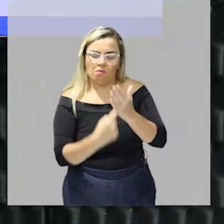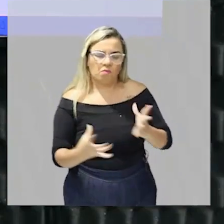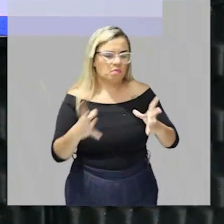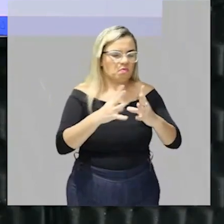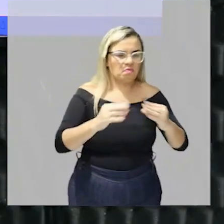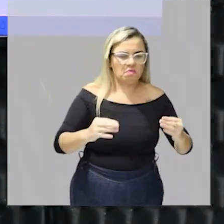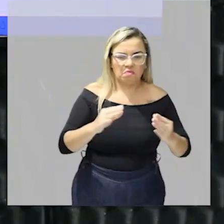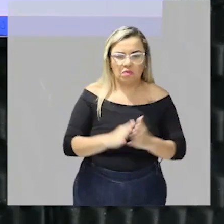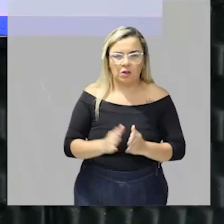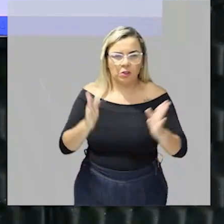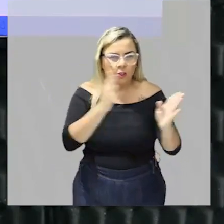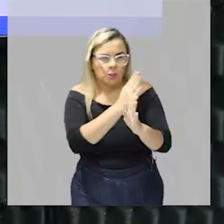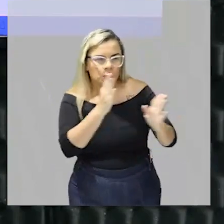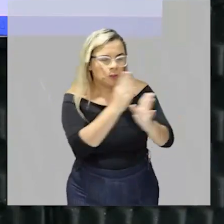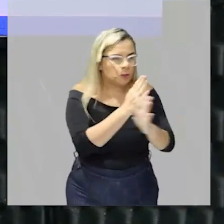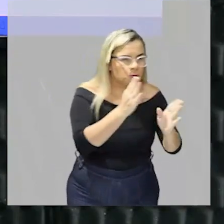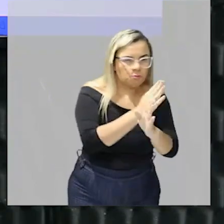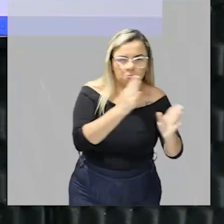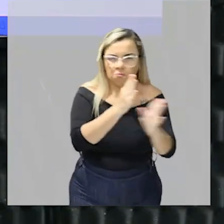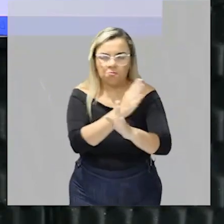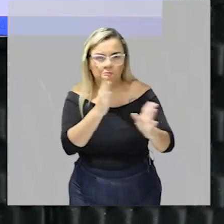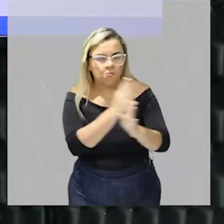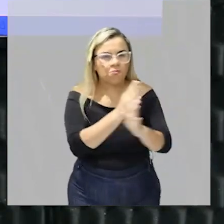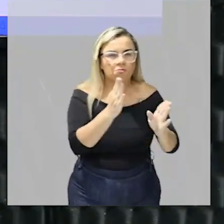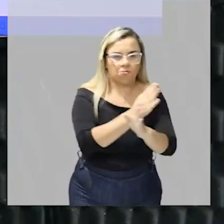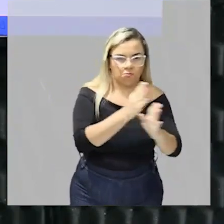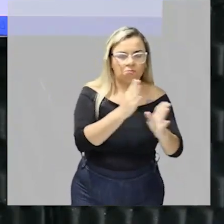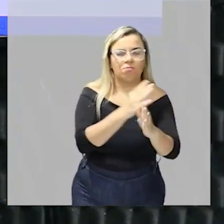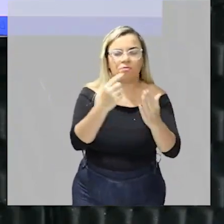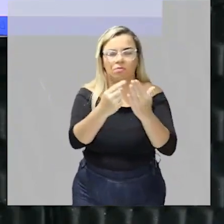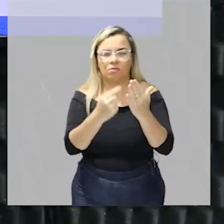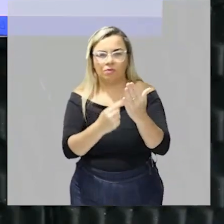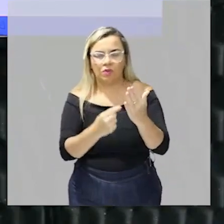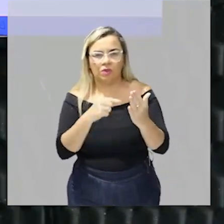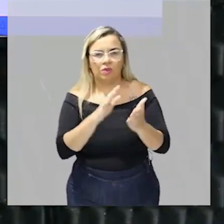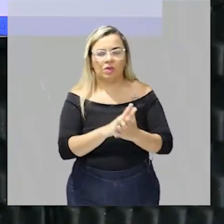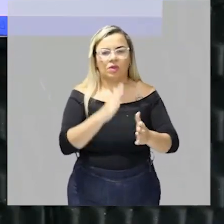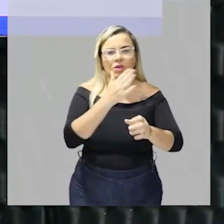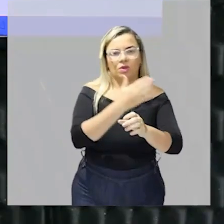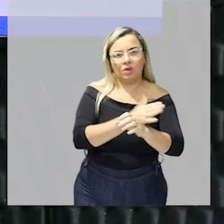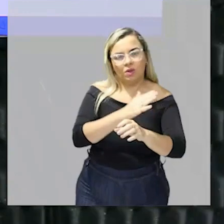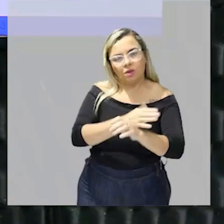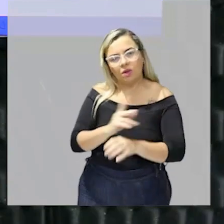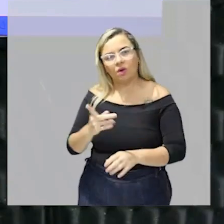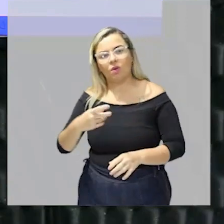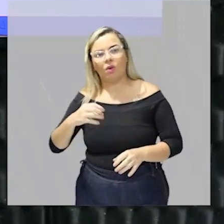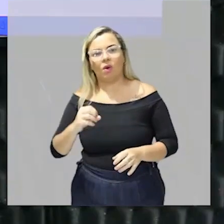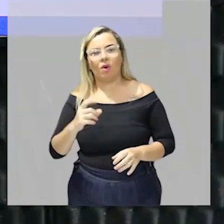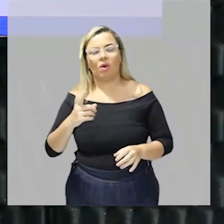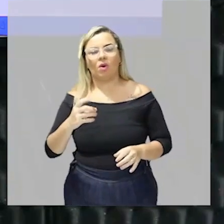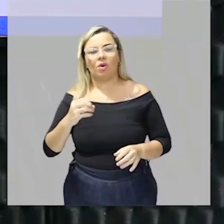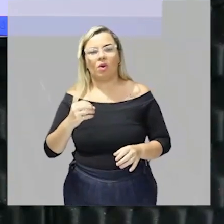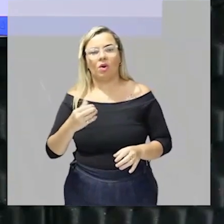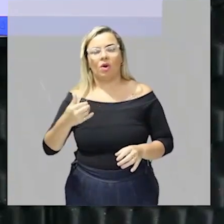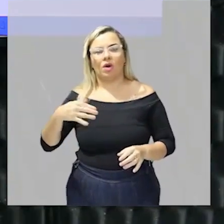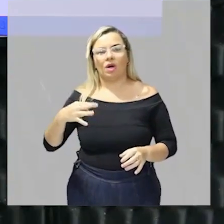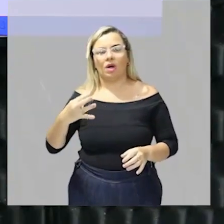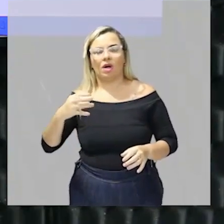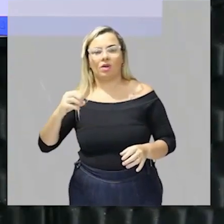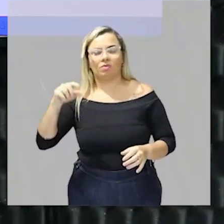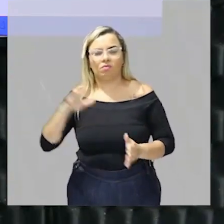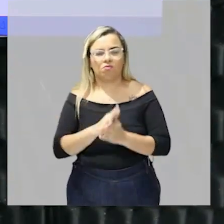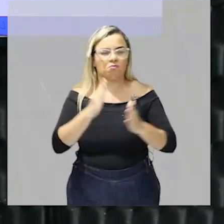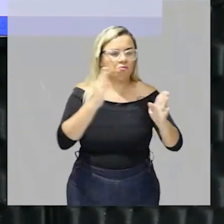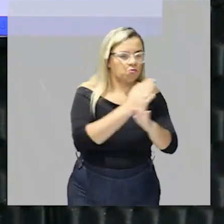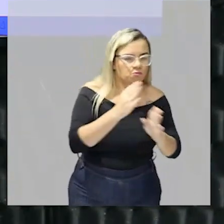que persegue, um projeto que simplesmente vai praticar o Holocausto dentro de um campo de